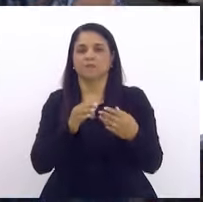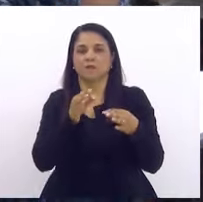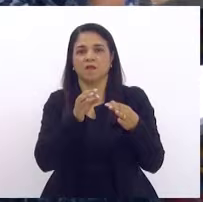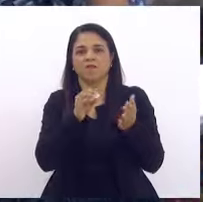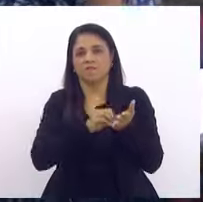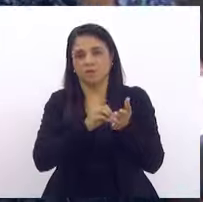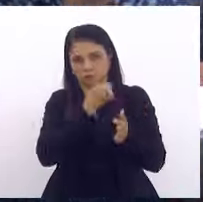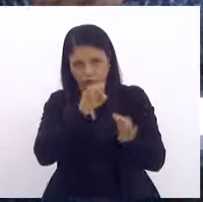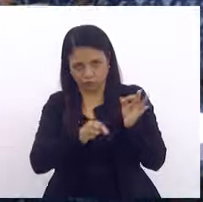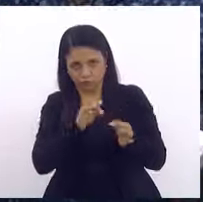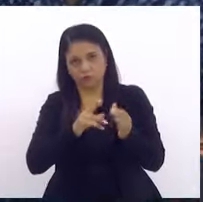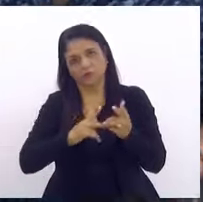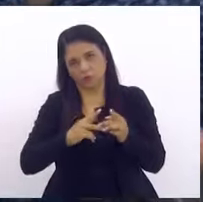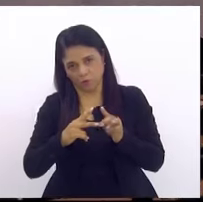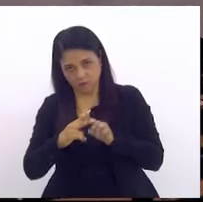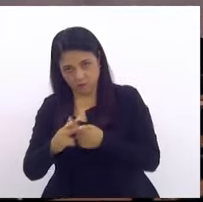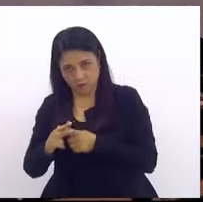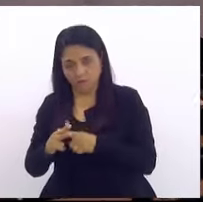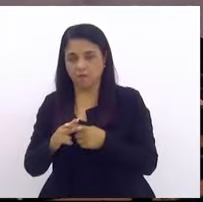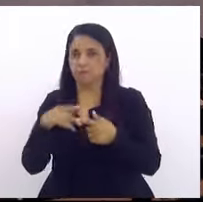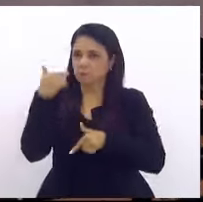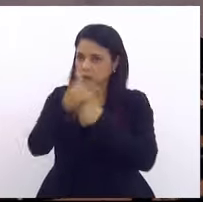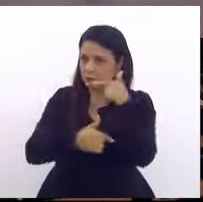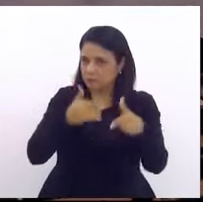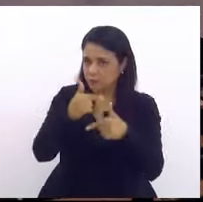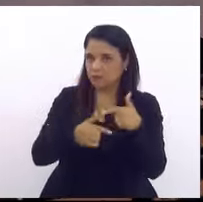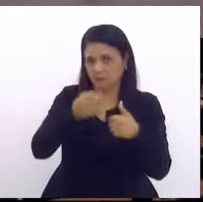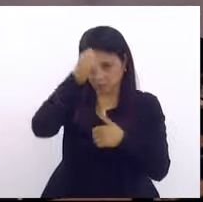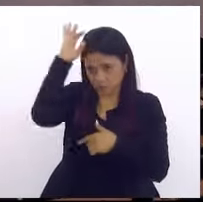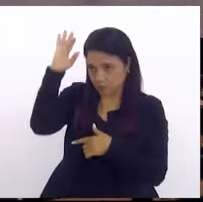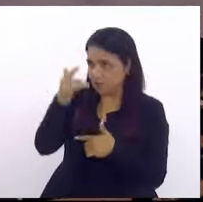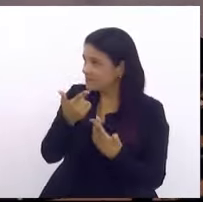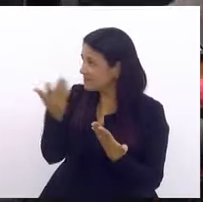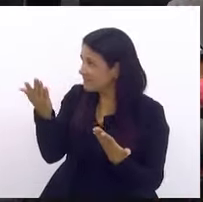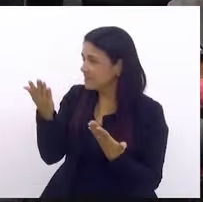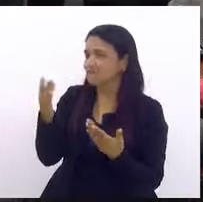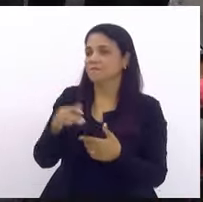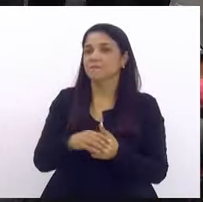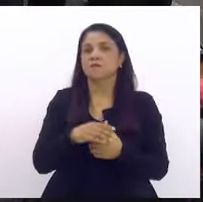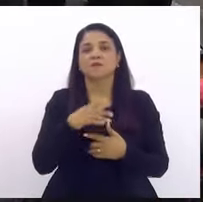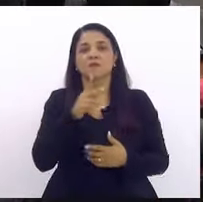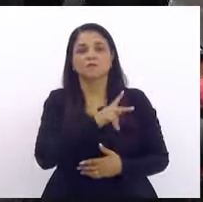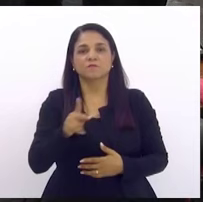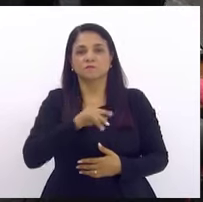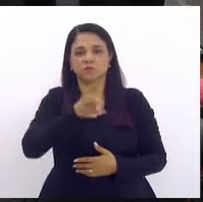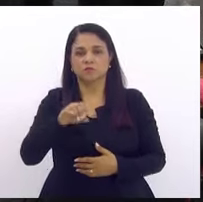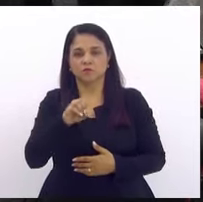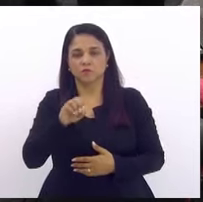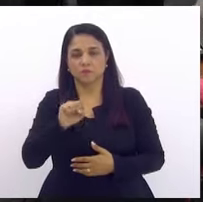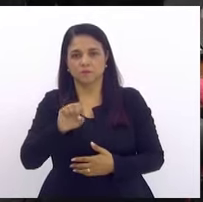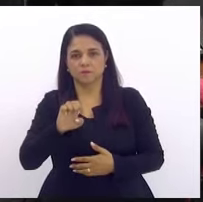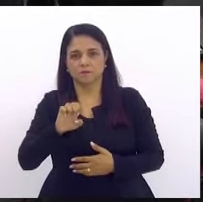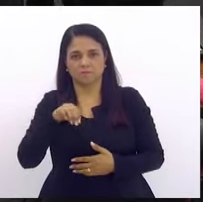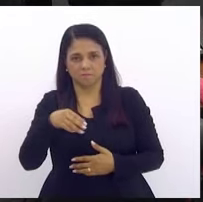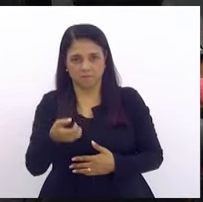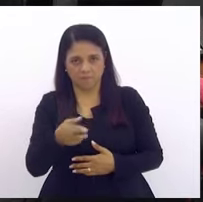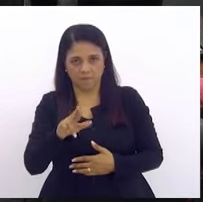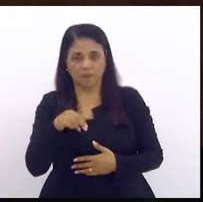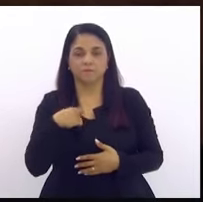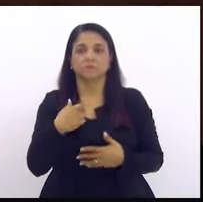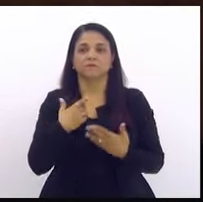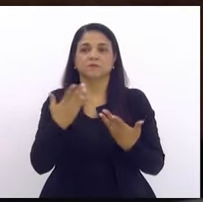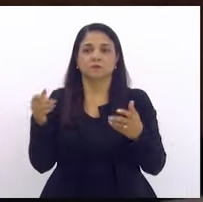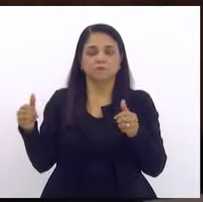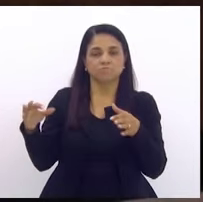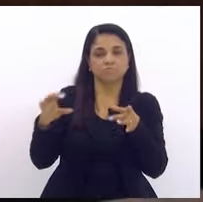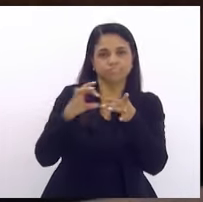continuar trabalhando nisso. Presidente, pela ordem aqui, professor Josemar. Professor Josemar, por favor. Primeiro, me somo às